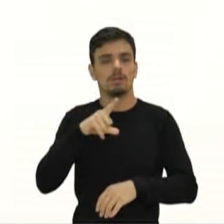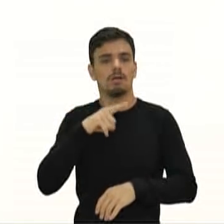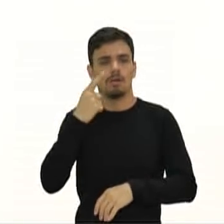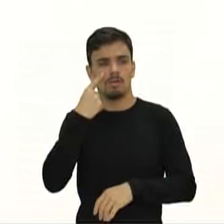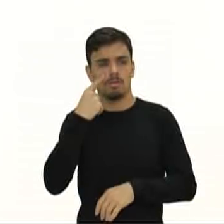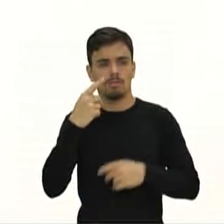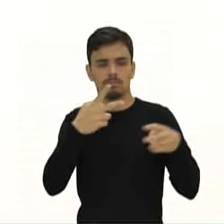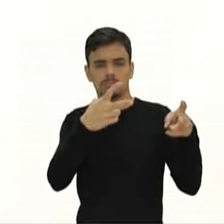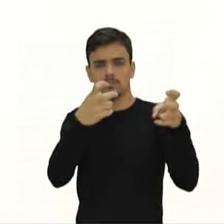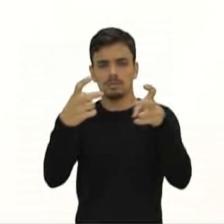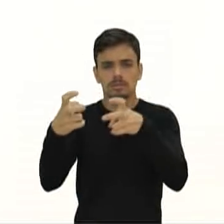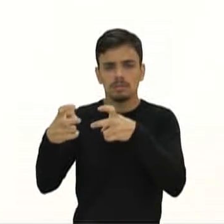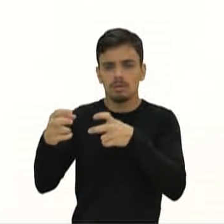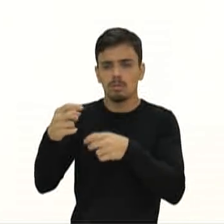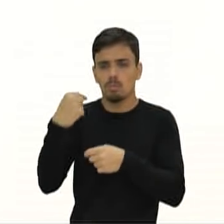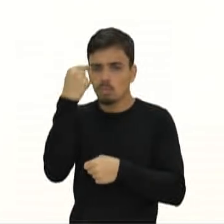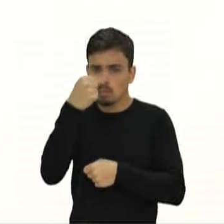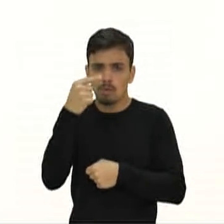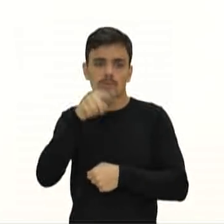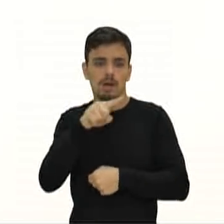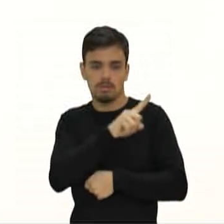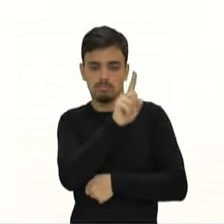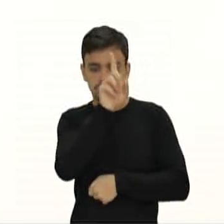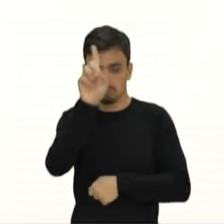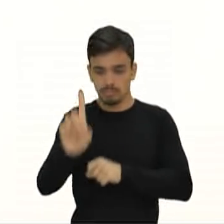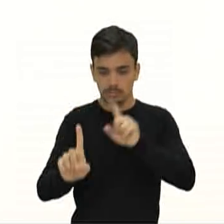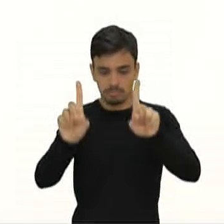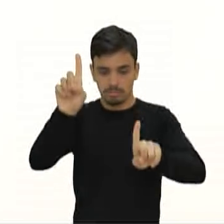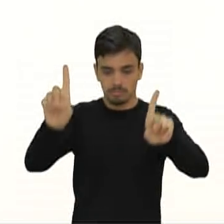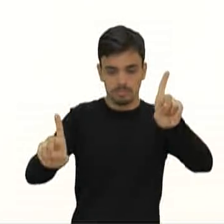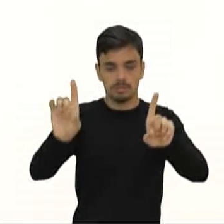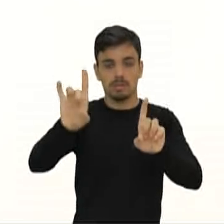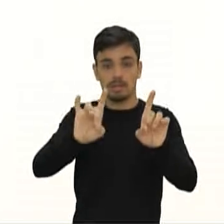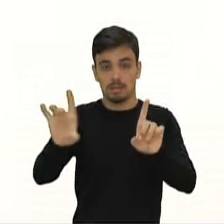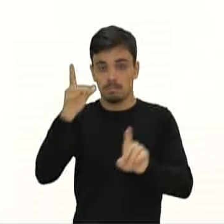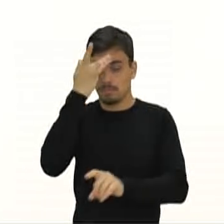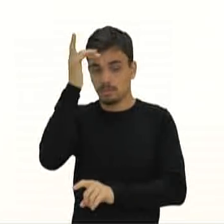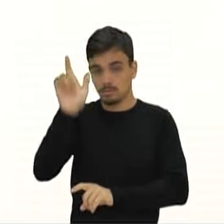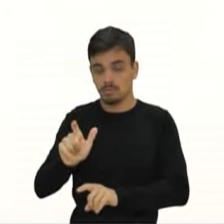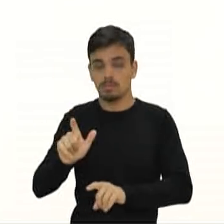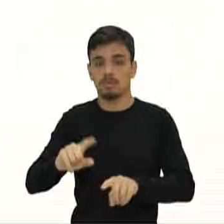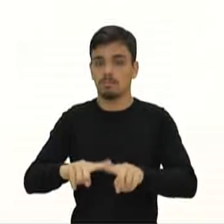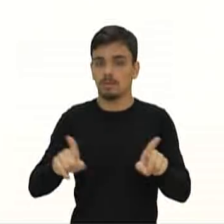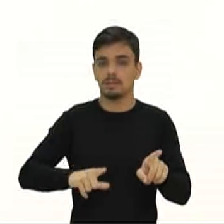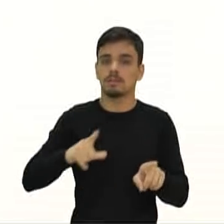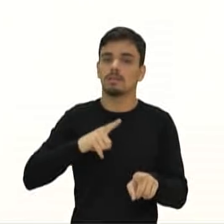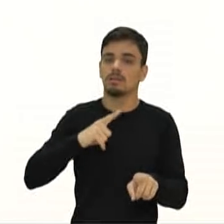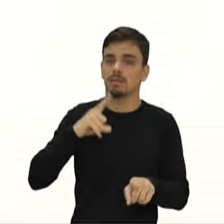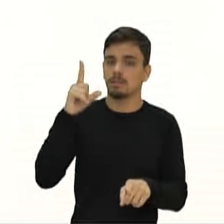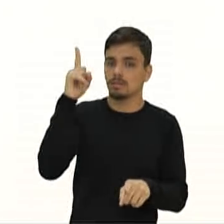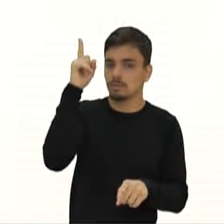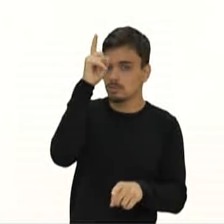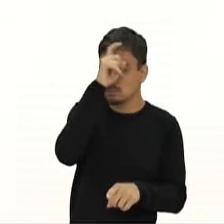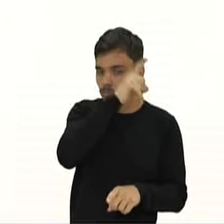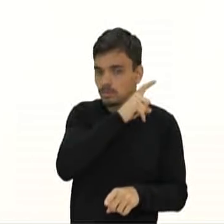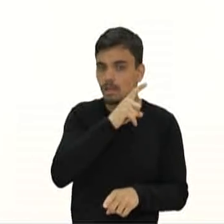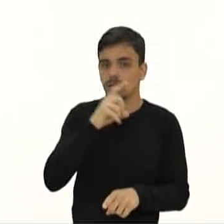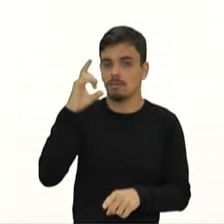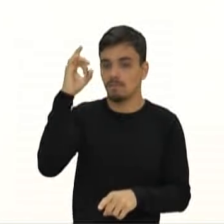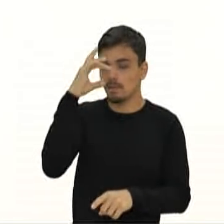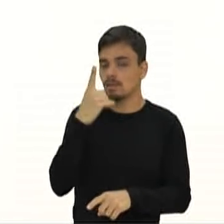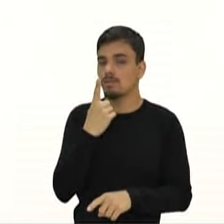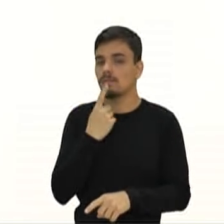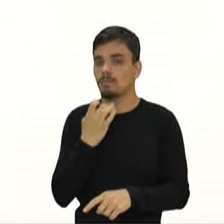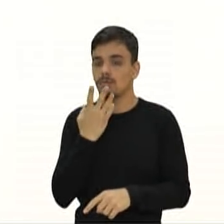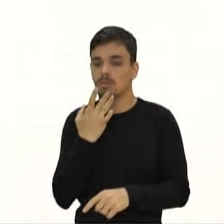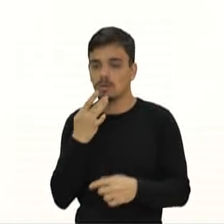olho é individual de cada pessoa. Entretanto, temos dificuldades de distinguir as cores verde e vermelha,